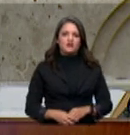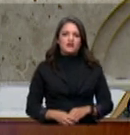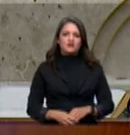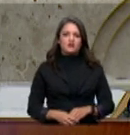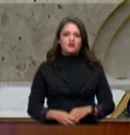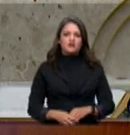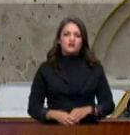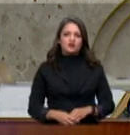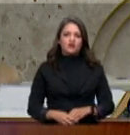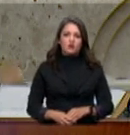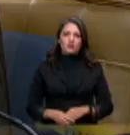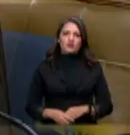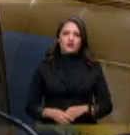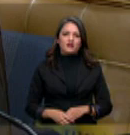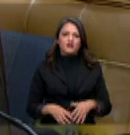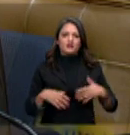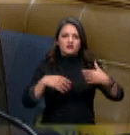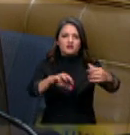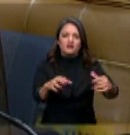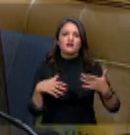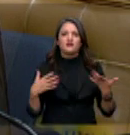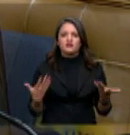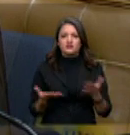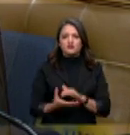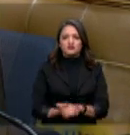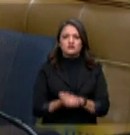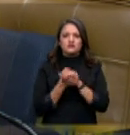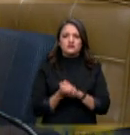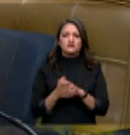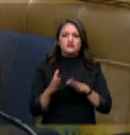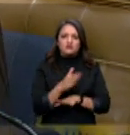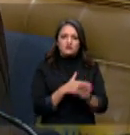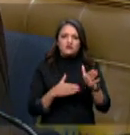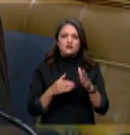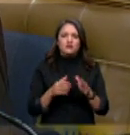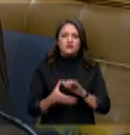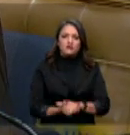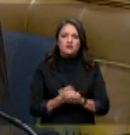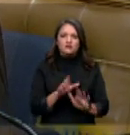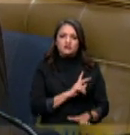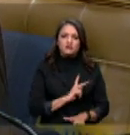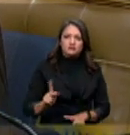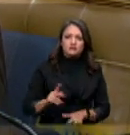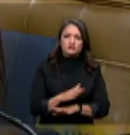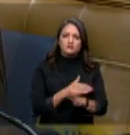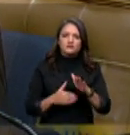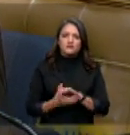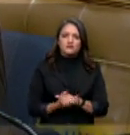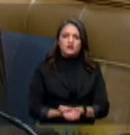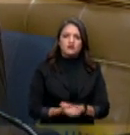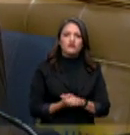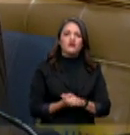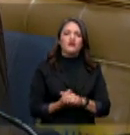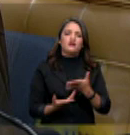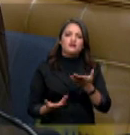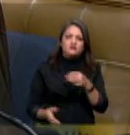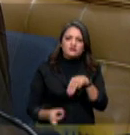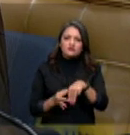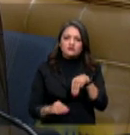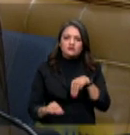Excelência, estendo meus cumprimentos a todos os presentes. Ministro Ricardo Lewandowski, senta-se à